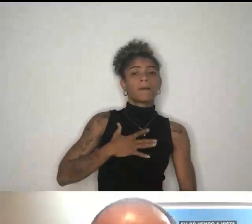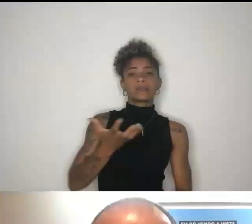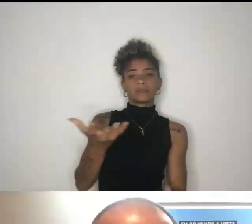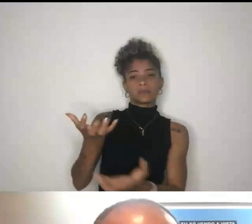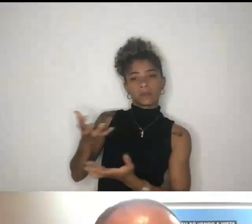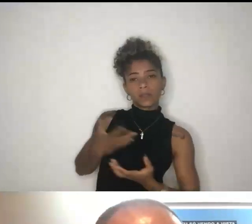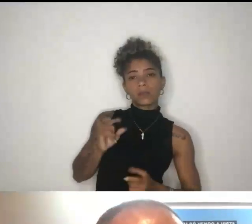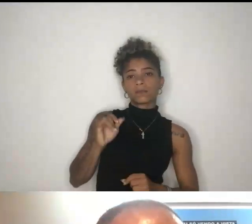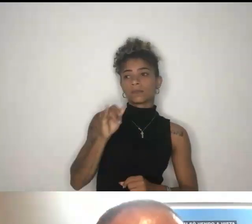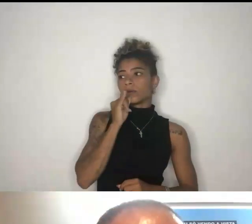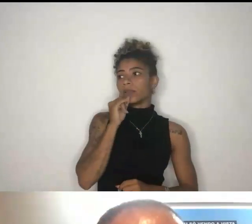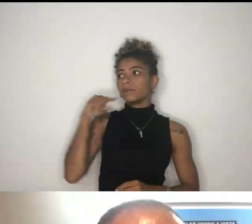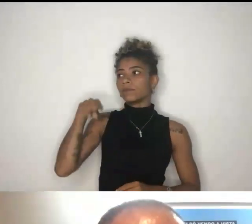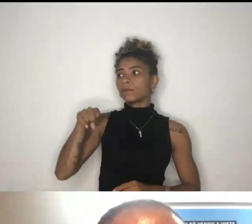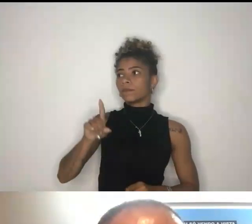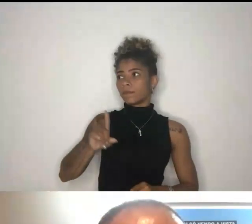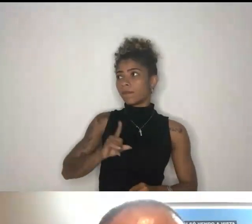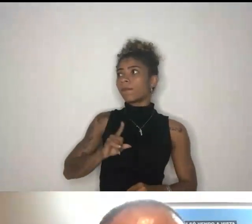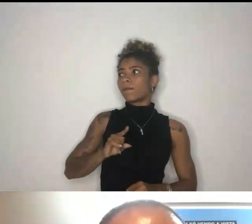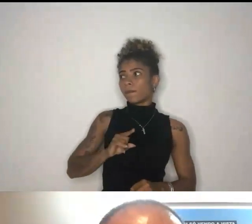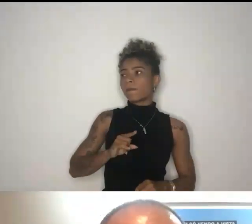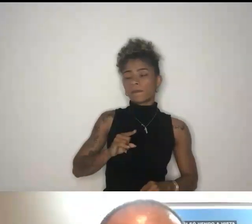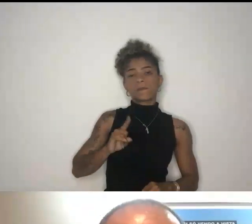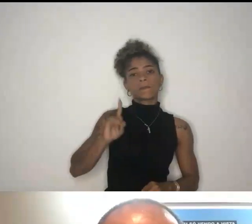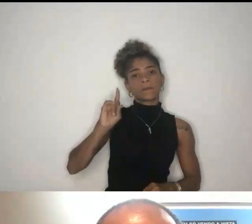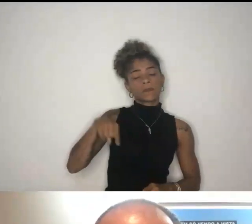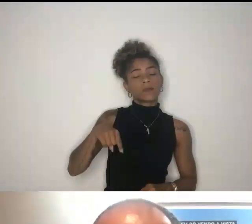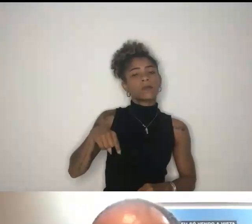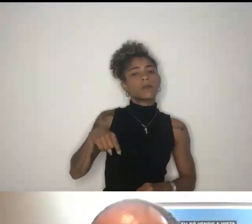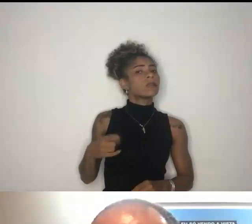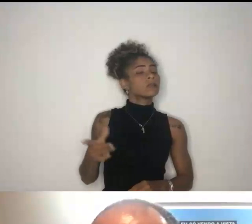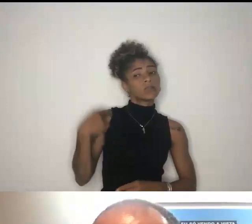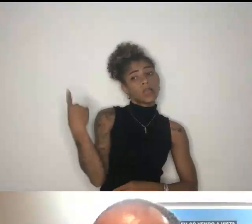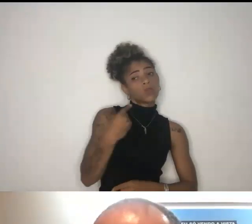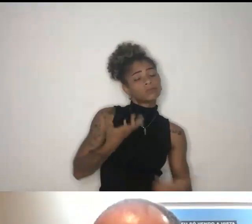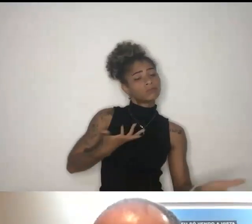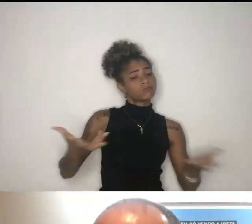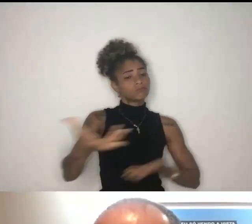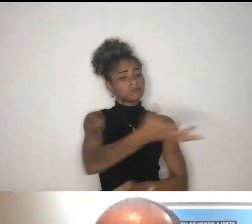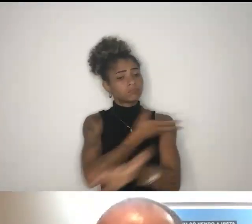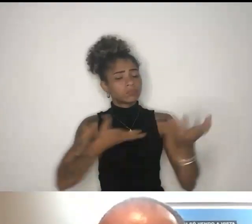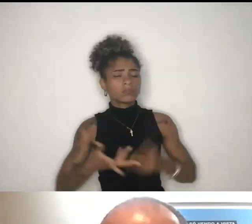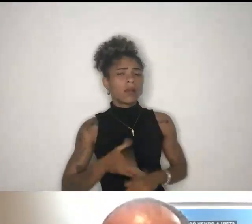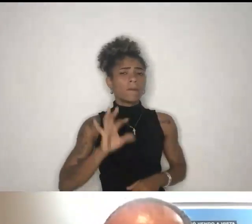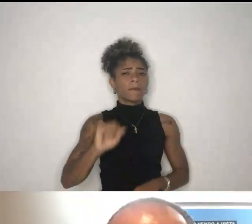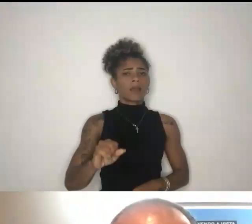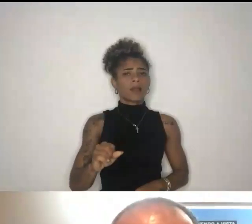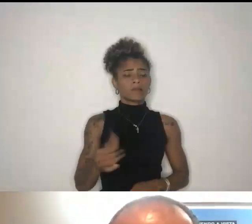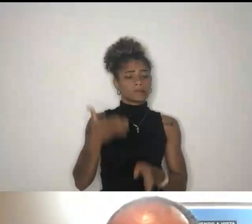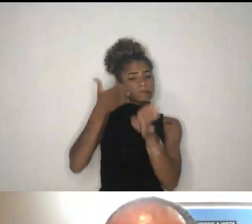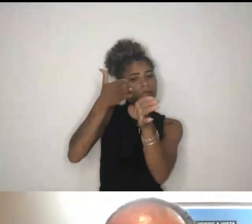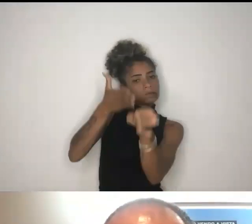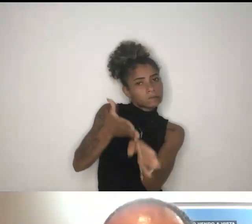relato assim do nosso da nossa troca né assim para sem disciplinado como